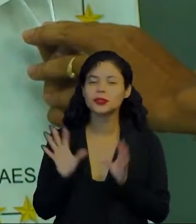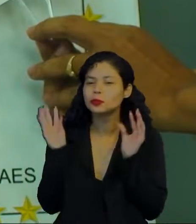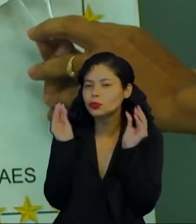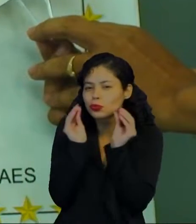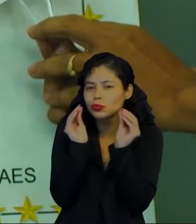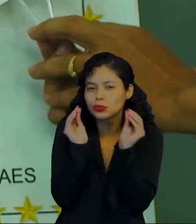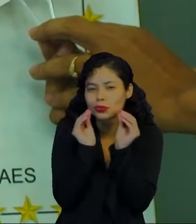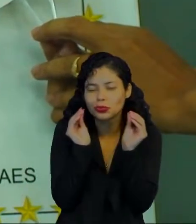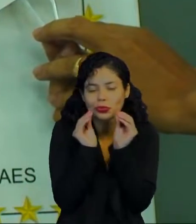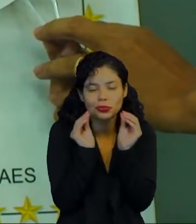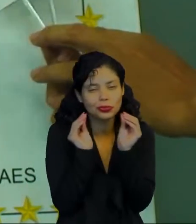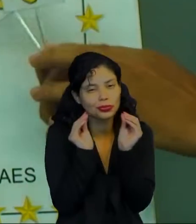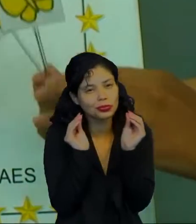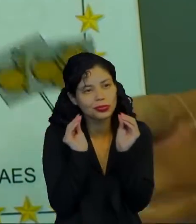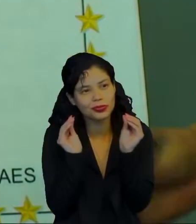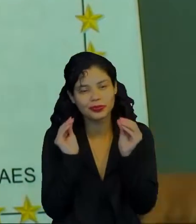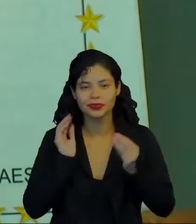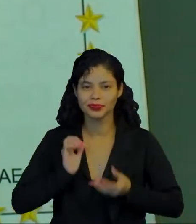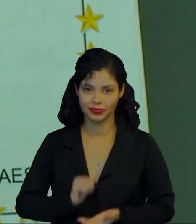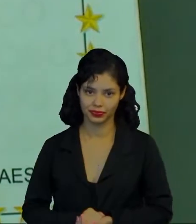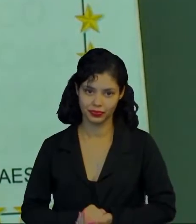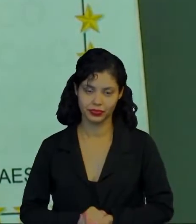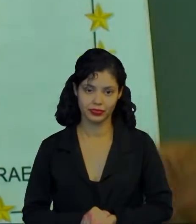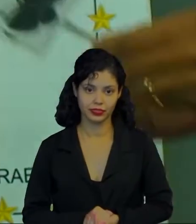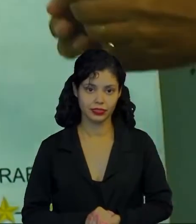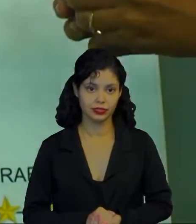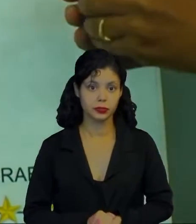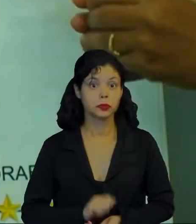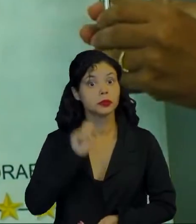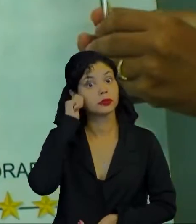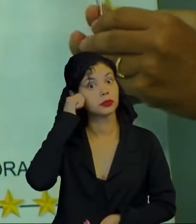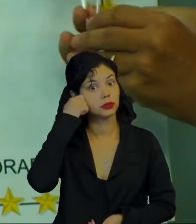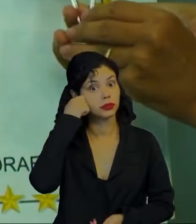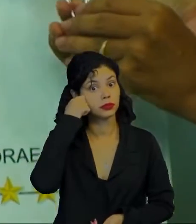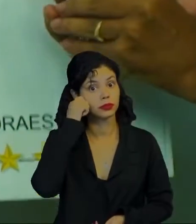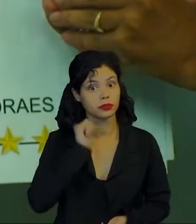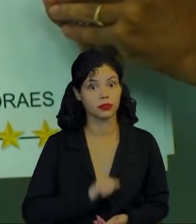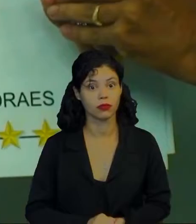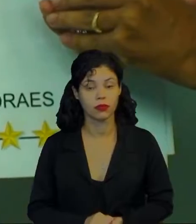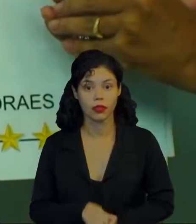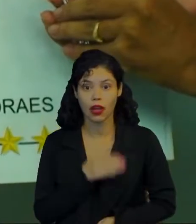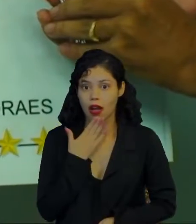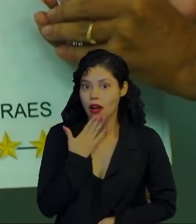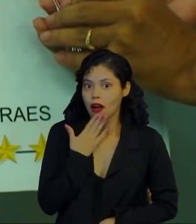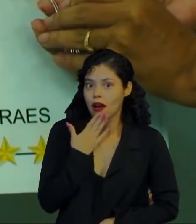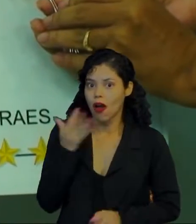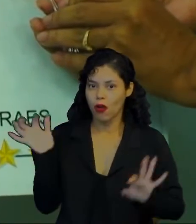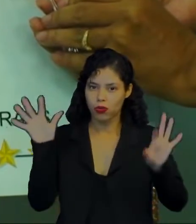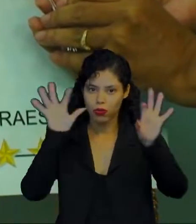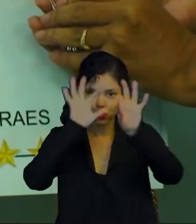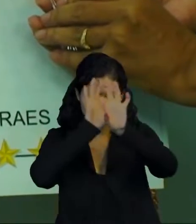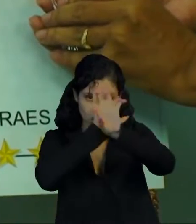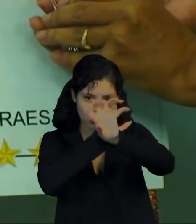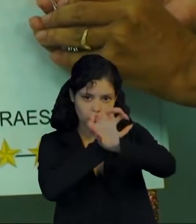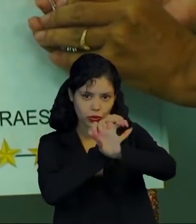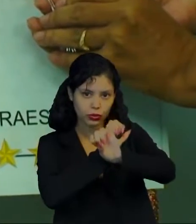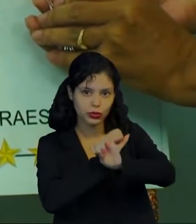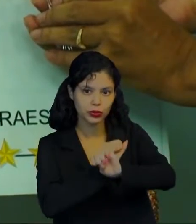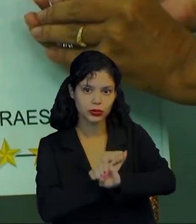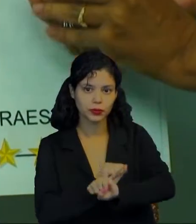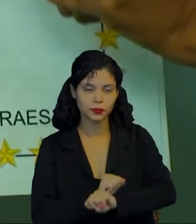tão bonitinhas. E as pretas então? Oh, que